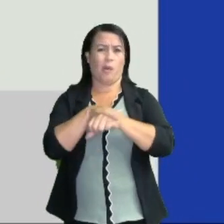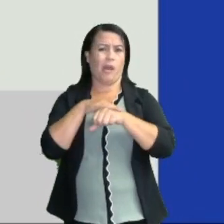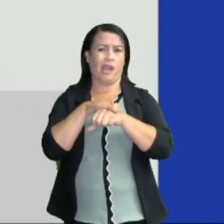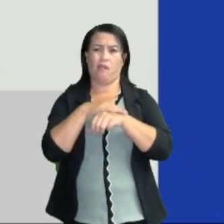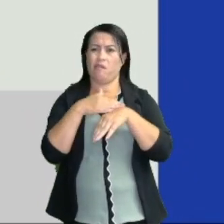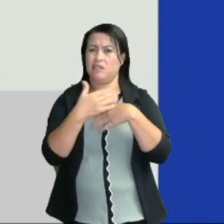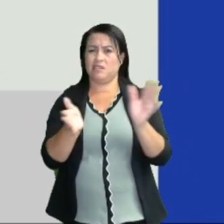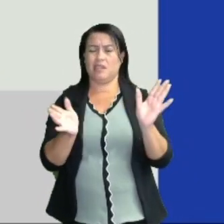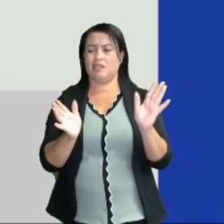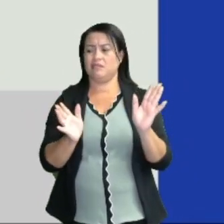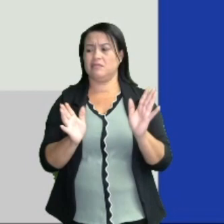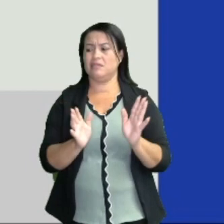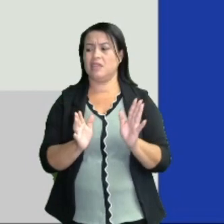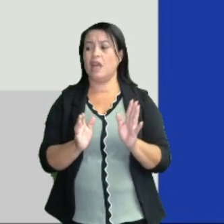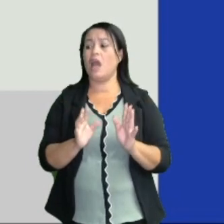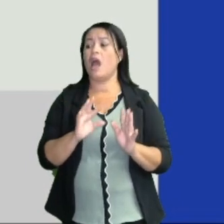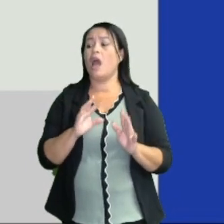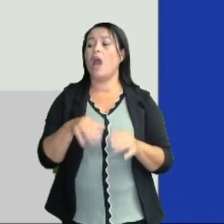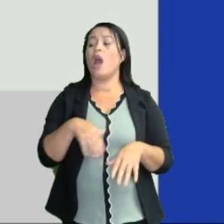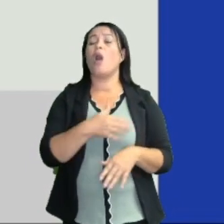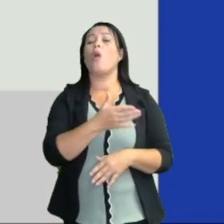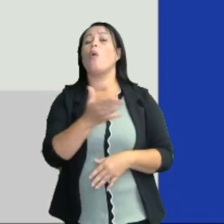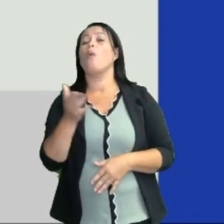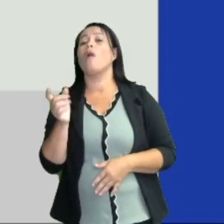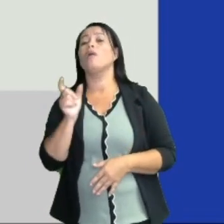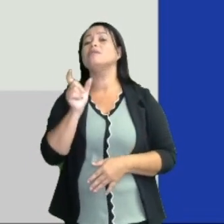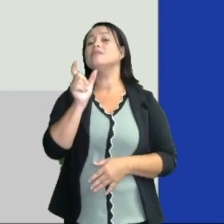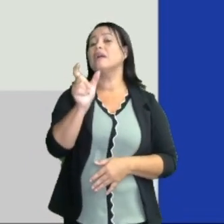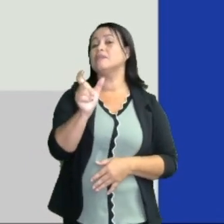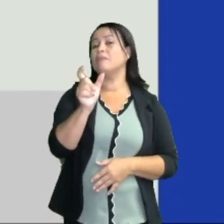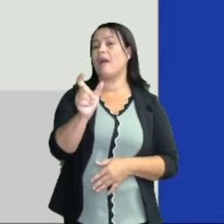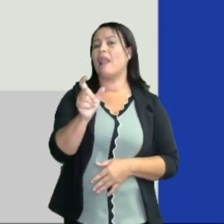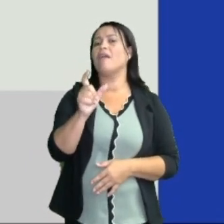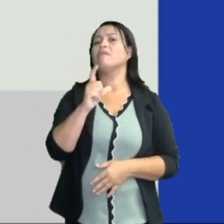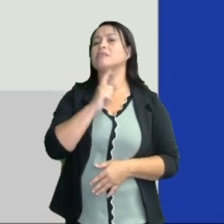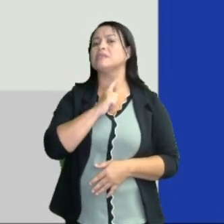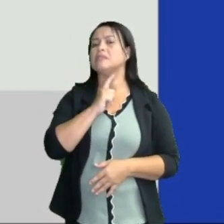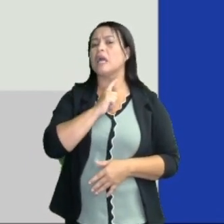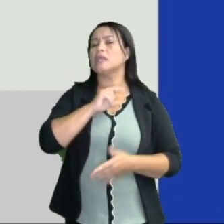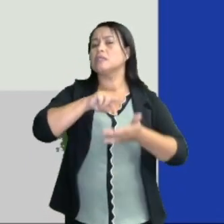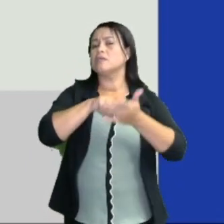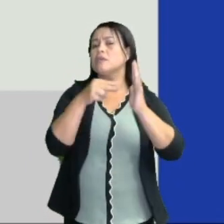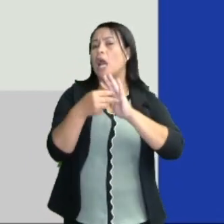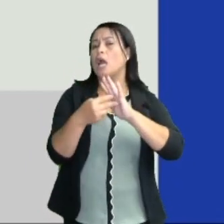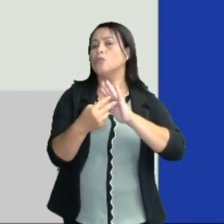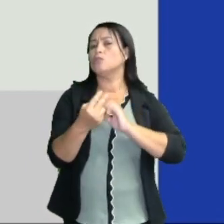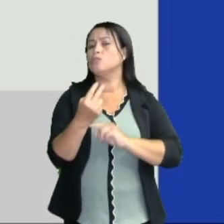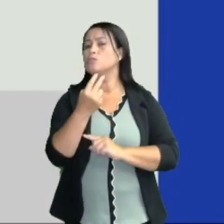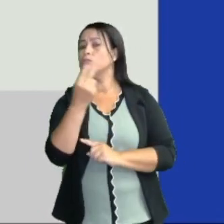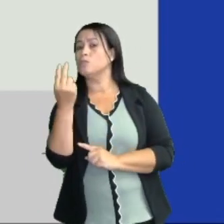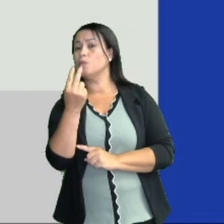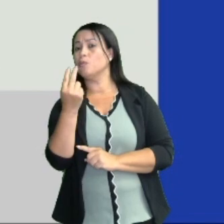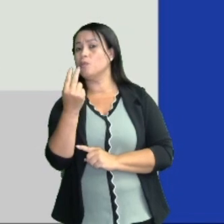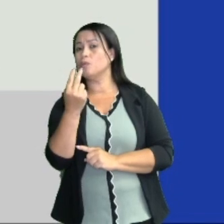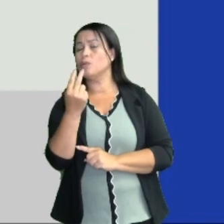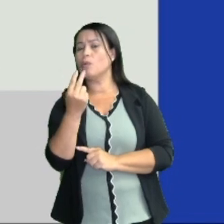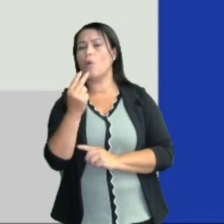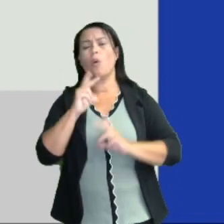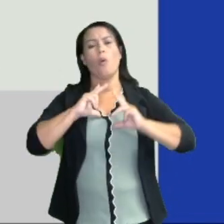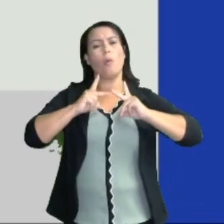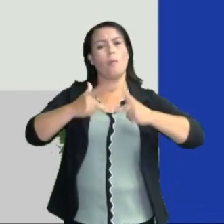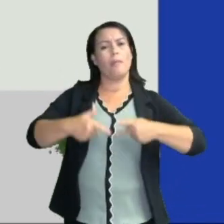conversa. Qual das palavras aqui ela traz um duplo sentido?